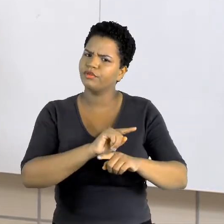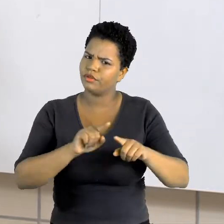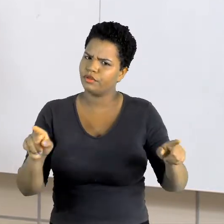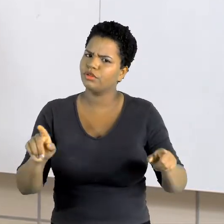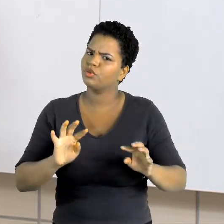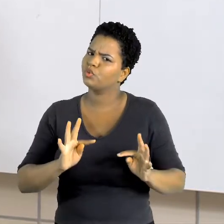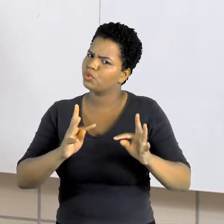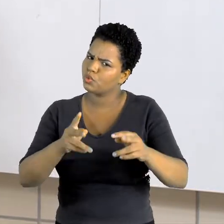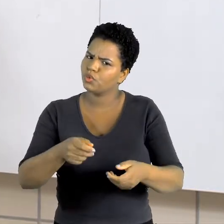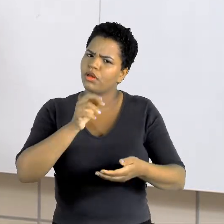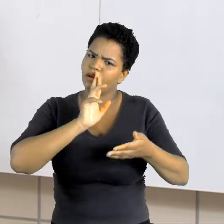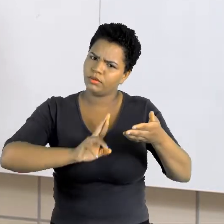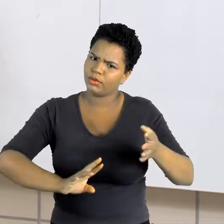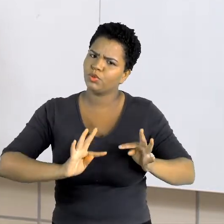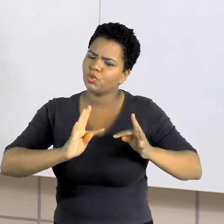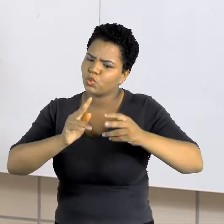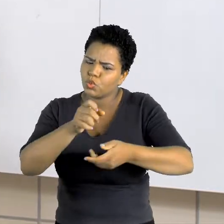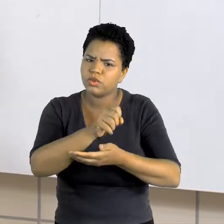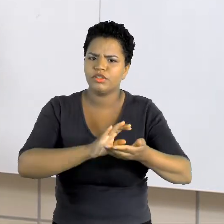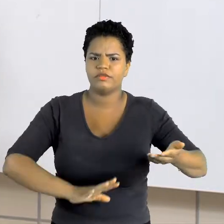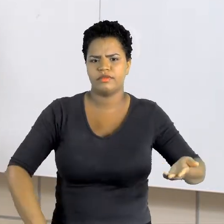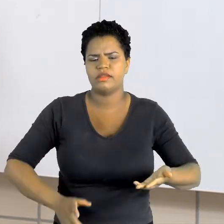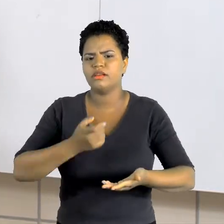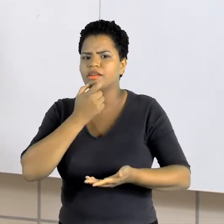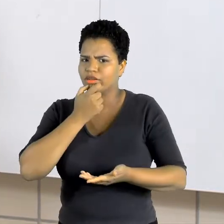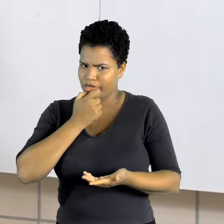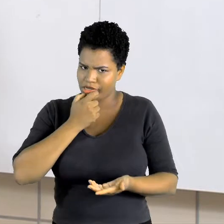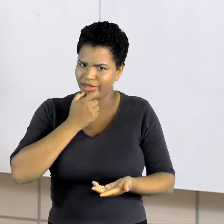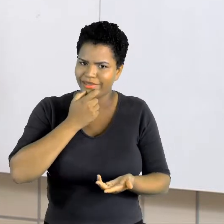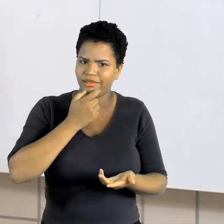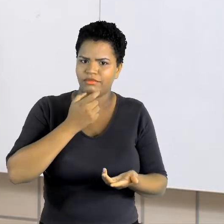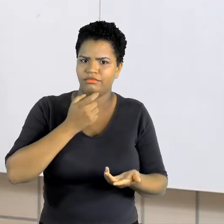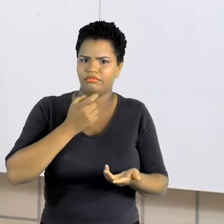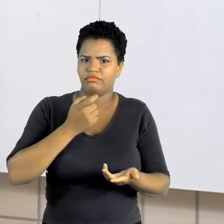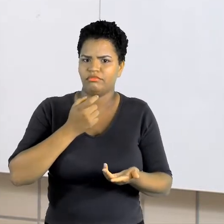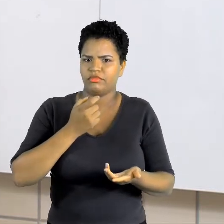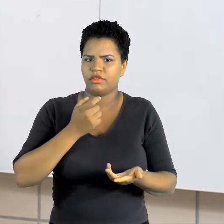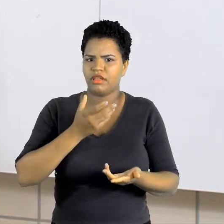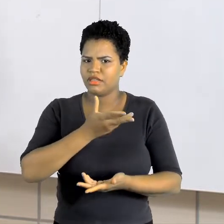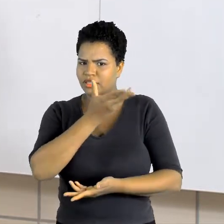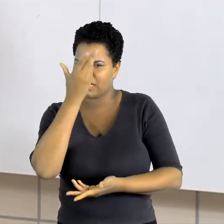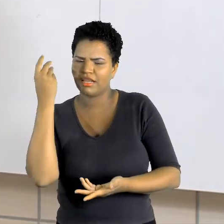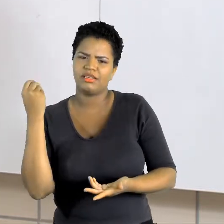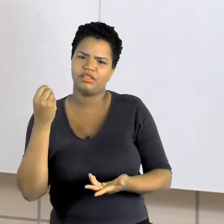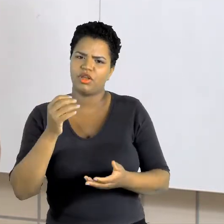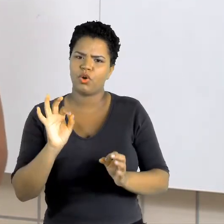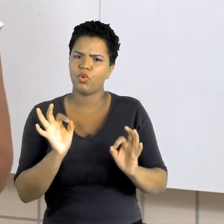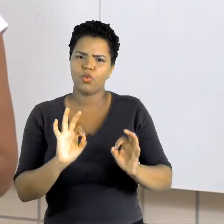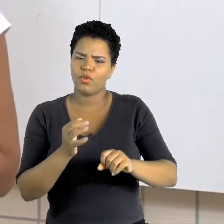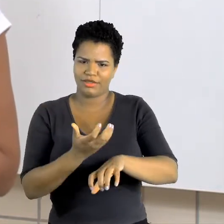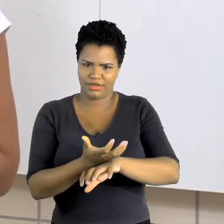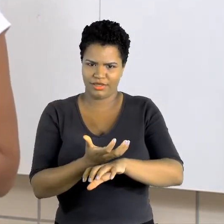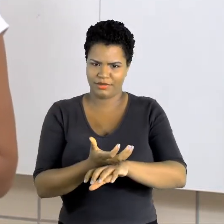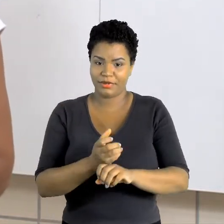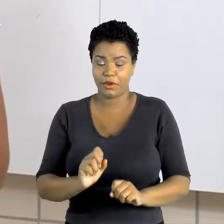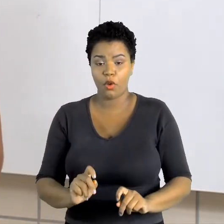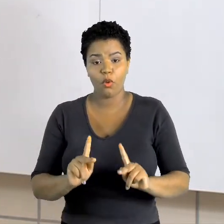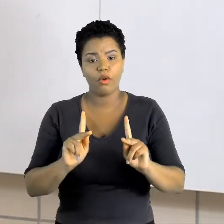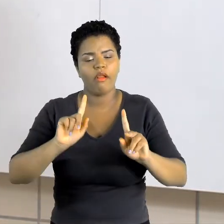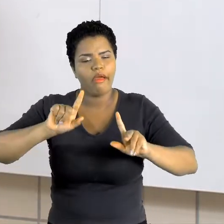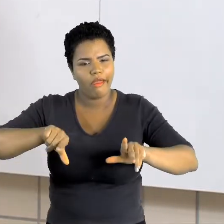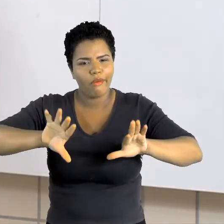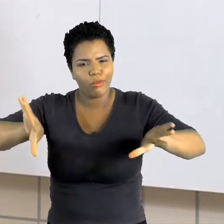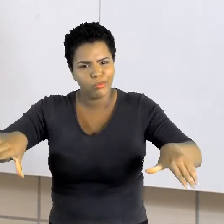fazendo todas as atividades de língua inglesa, tá? Não deixando nenhuma disciplina aí para trás, ok, galerinha? Então, é um